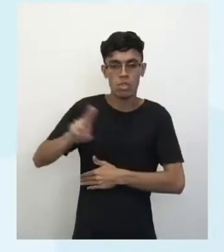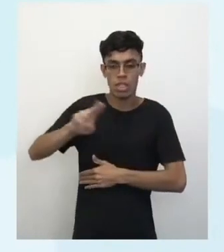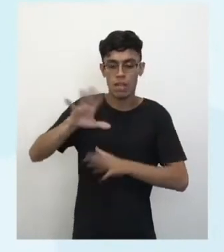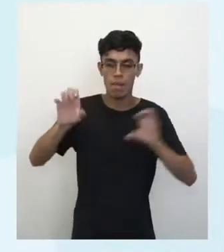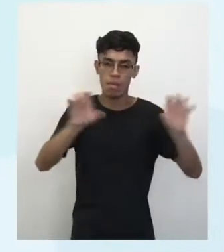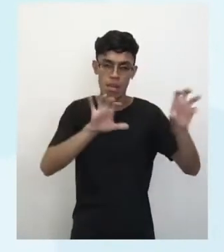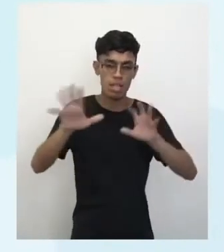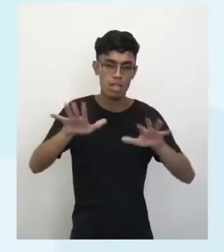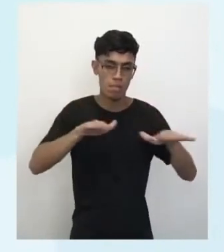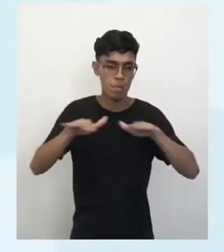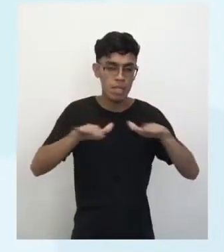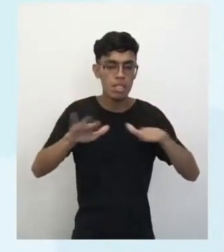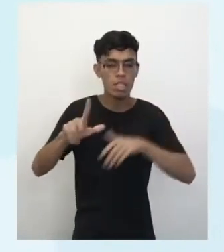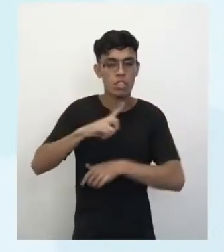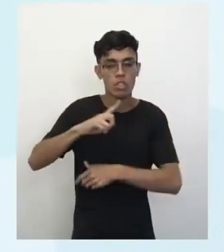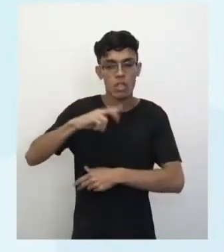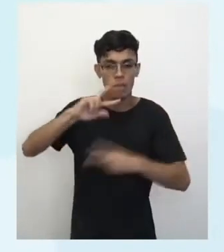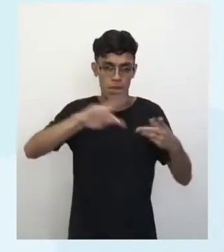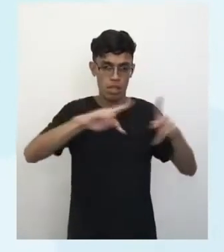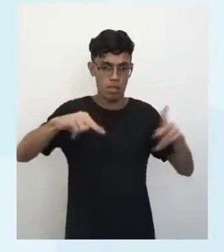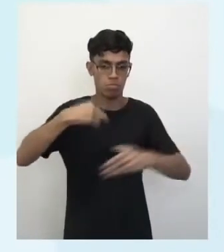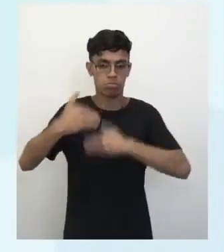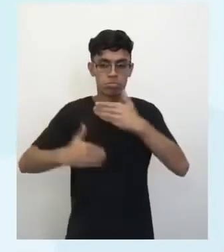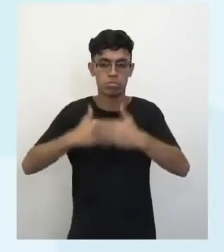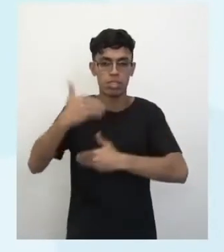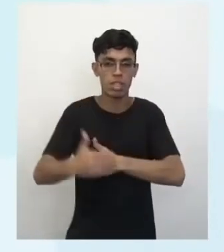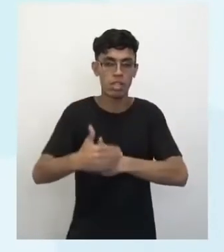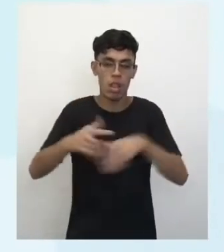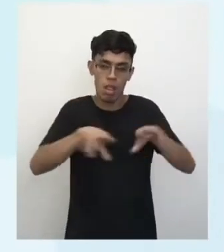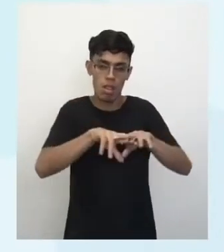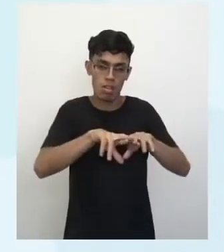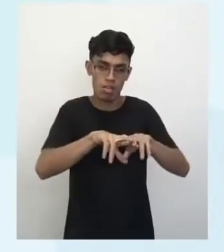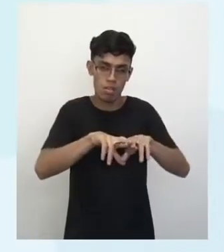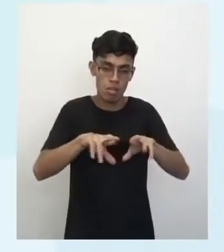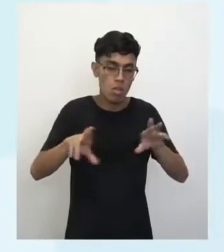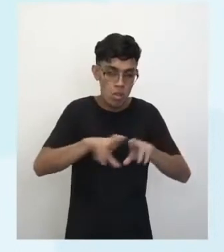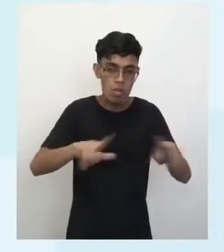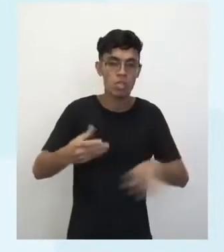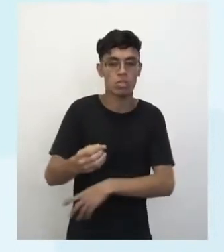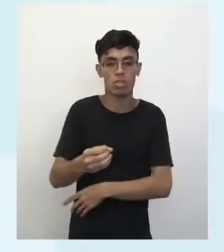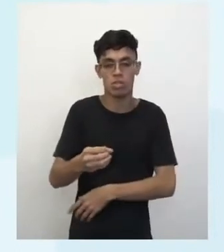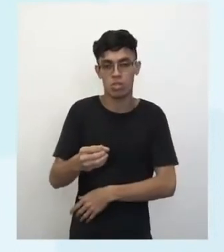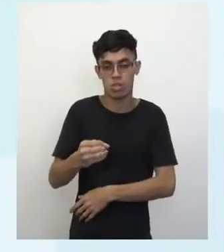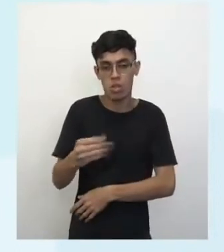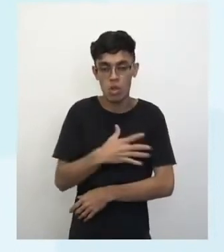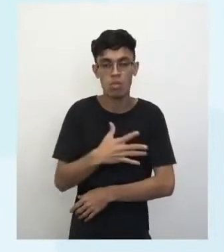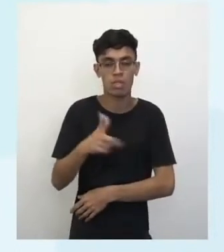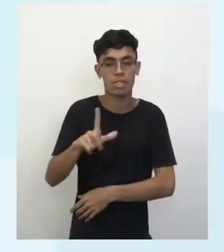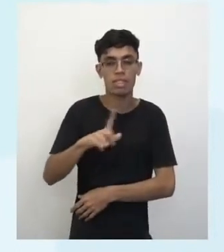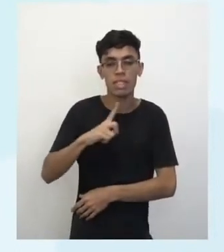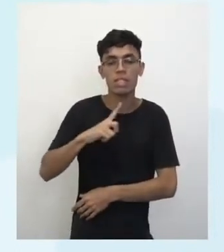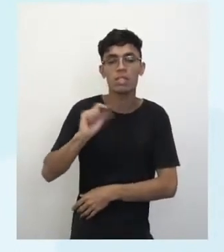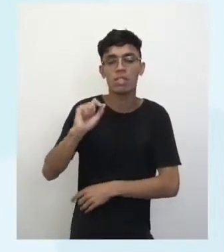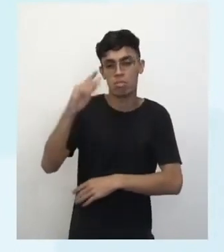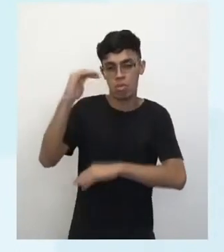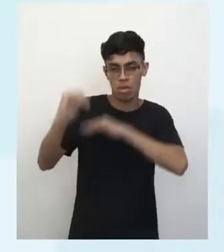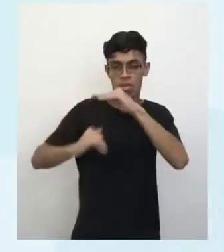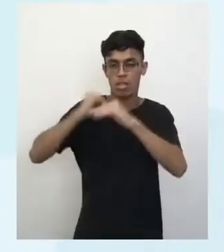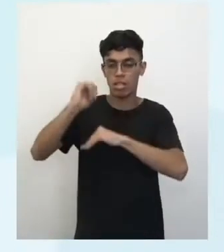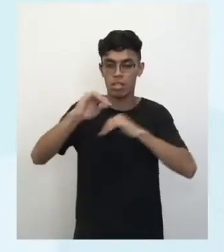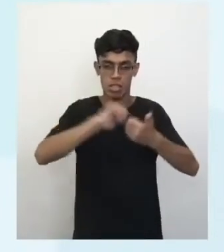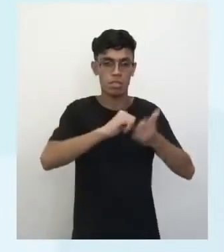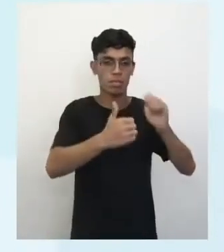a prole, podendo essas alterações gerar novas espécies. Já Darwin não, ele dizia que os seres evoluem devido à necessidade de